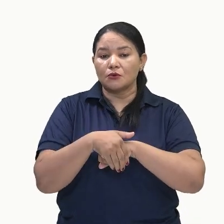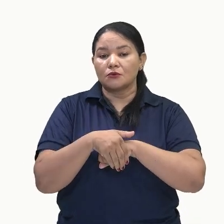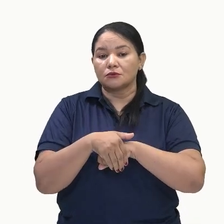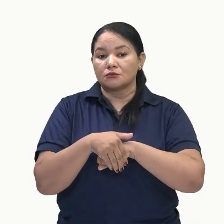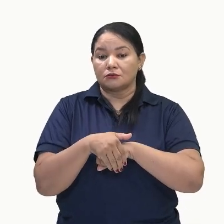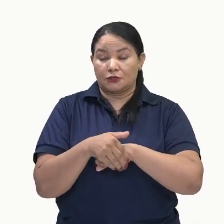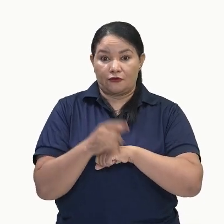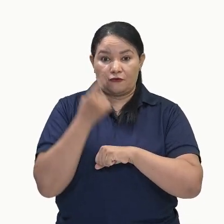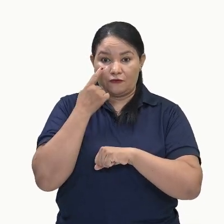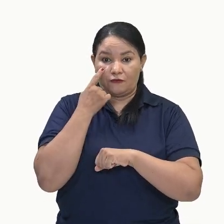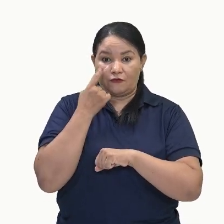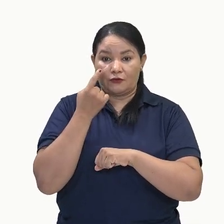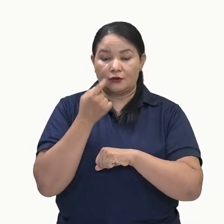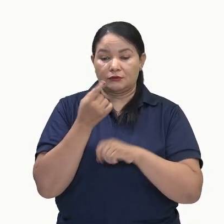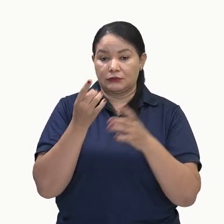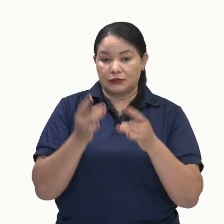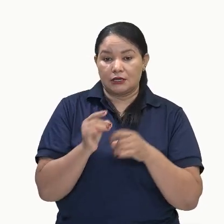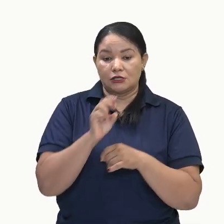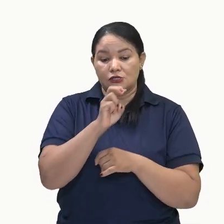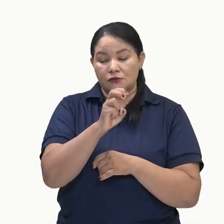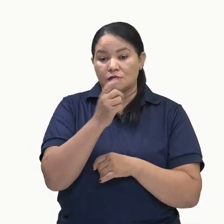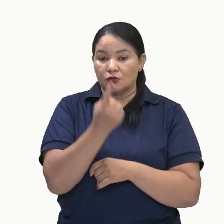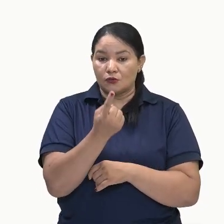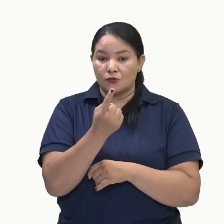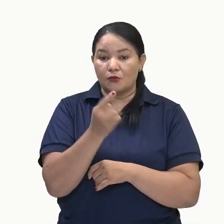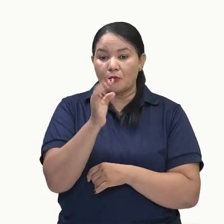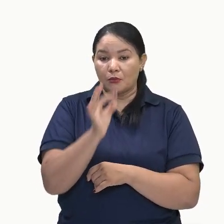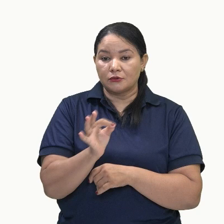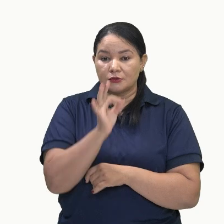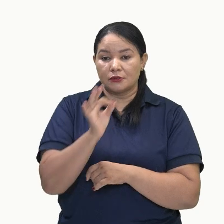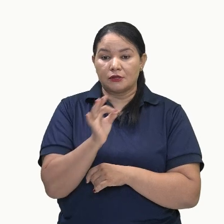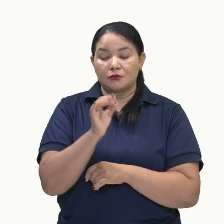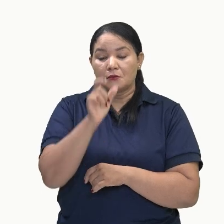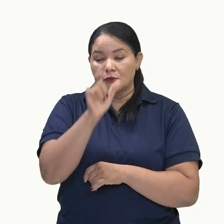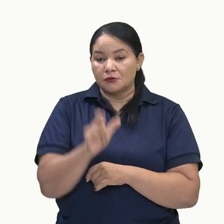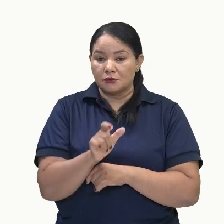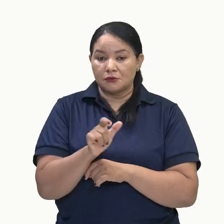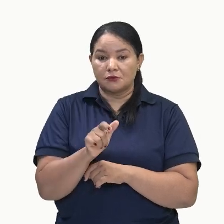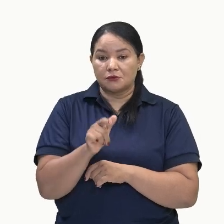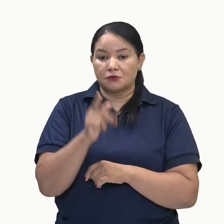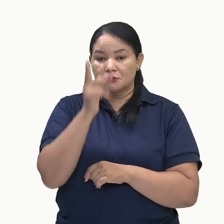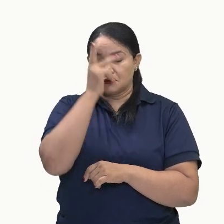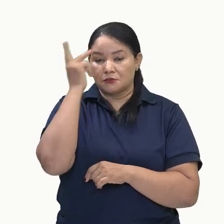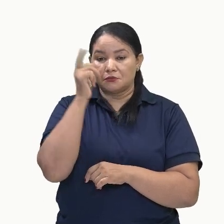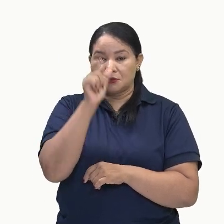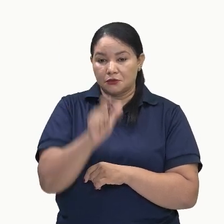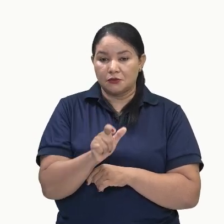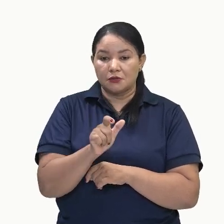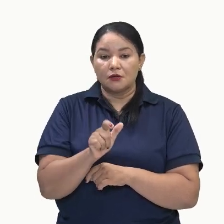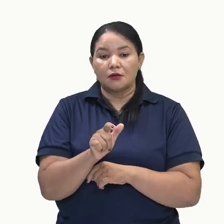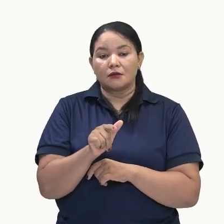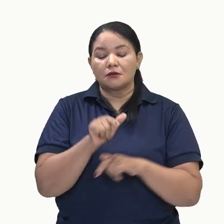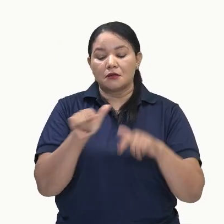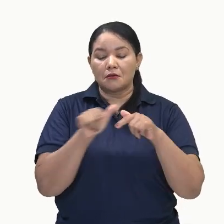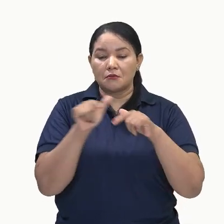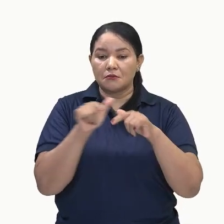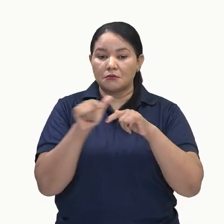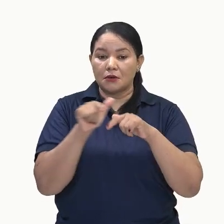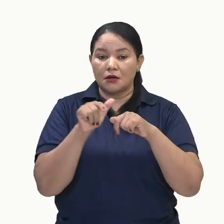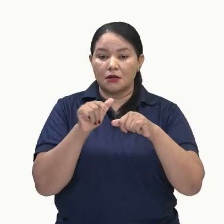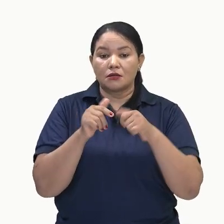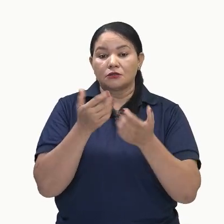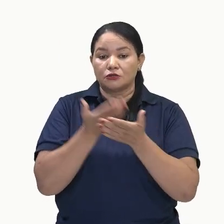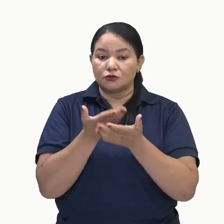detalhe. 51% dos trabalhadores estudam à noite. Quantos trabalhadores são mesmo? Quantos? Vocês lembram, né?